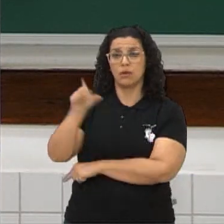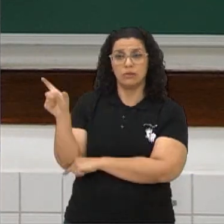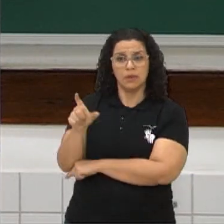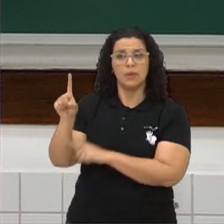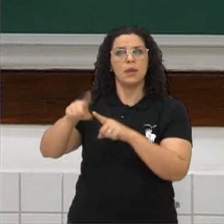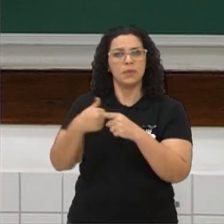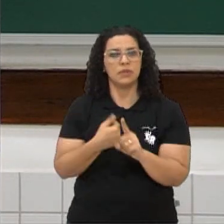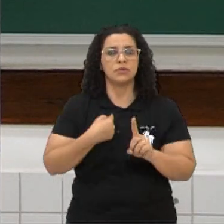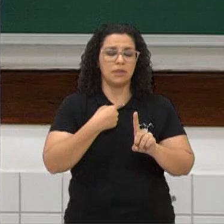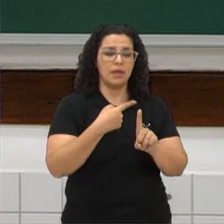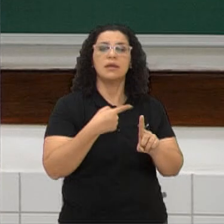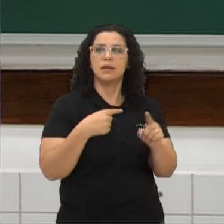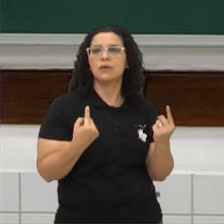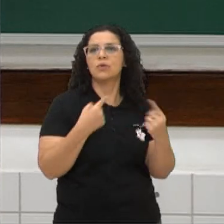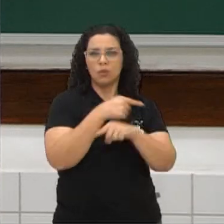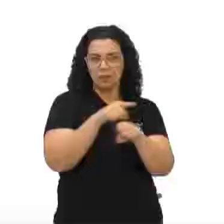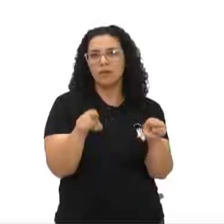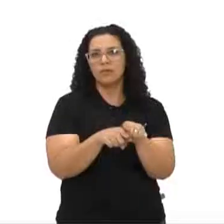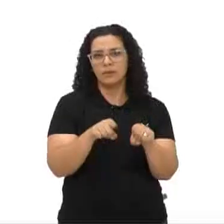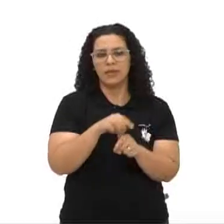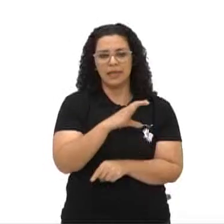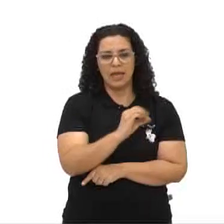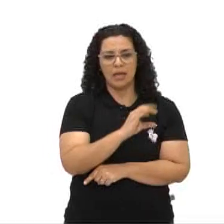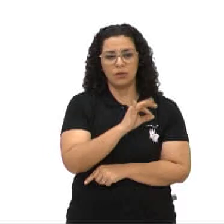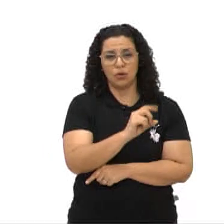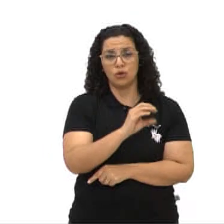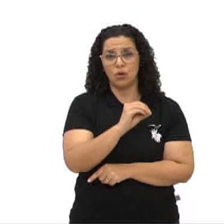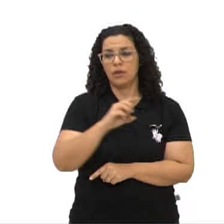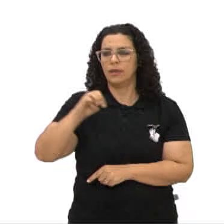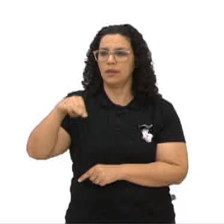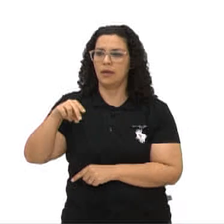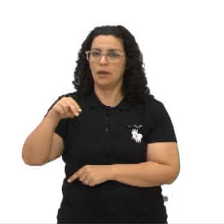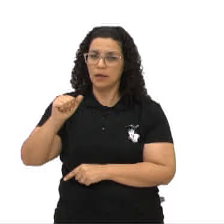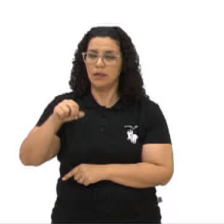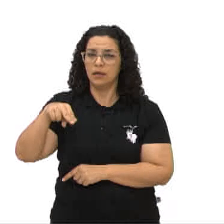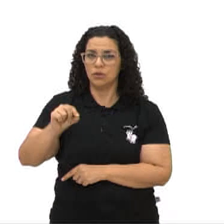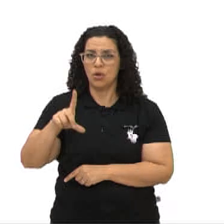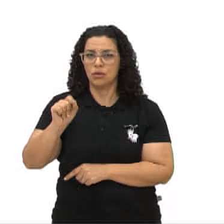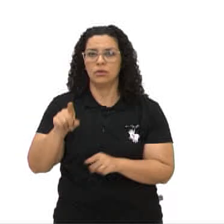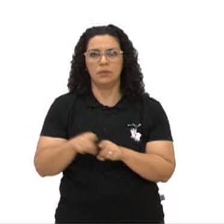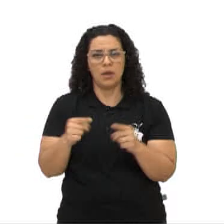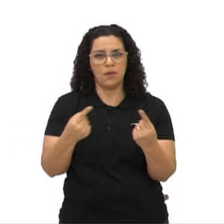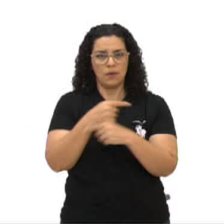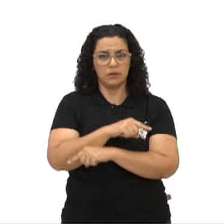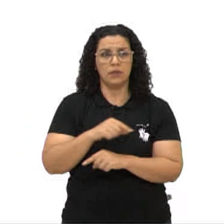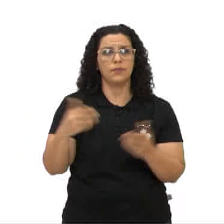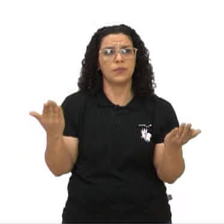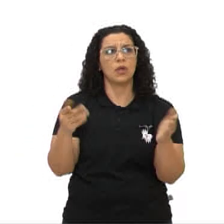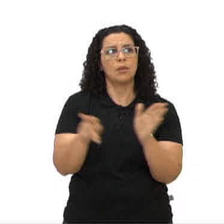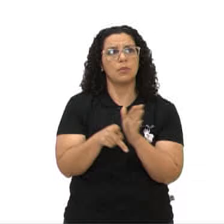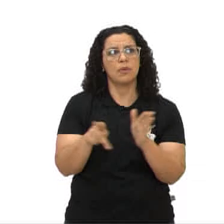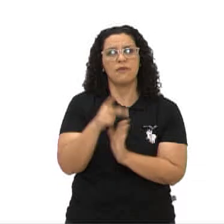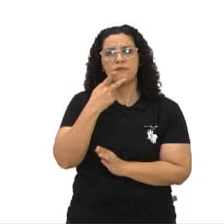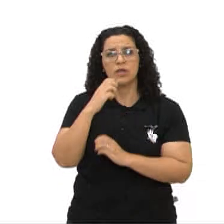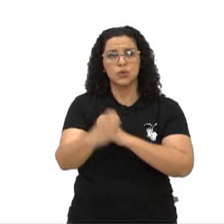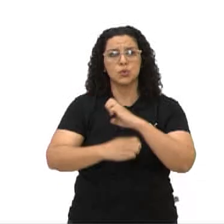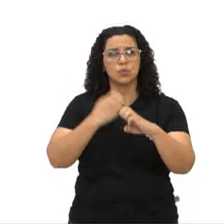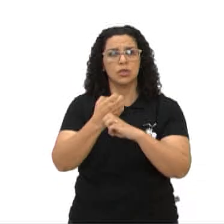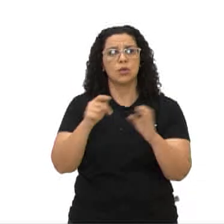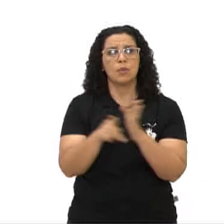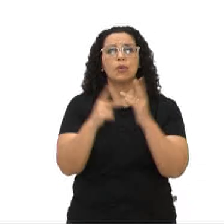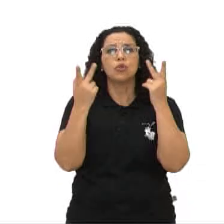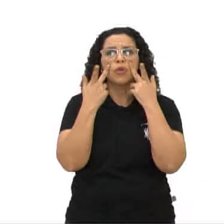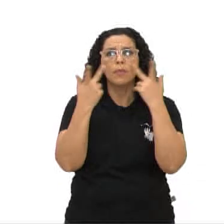ali, então, os polos invertidos também. Na eletrólise ígnea, os eletrodos inertes mais comuns são grafite